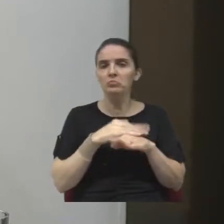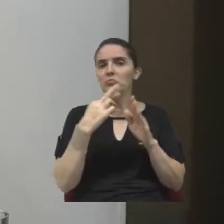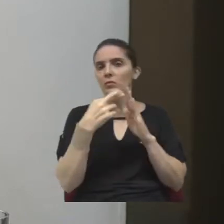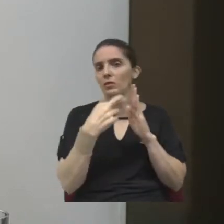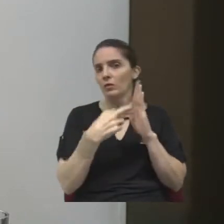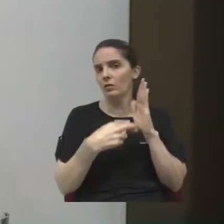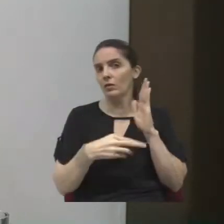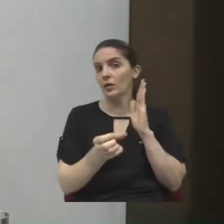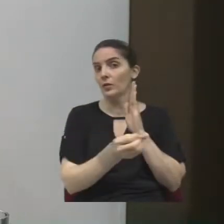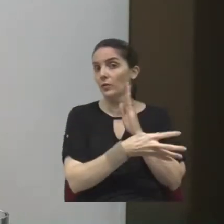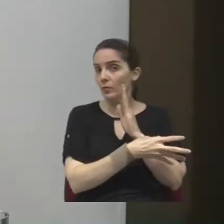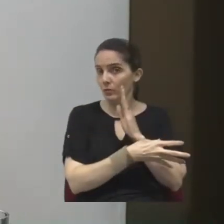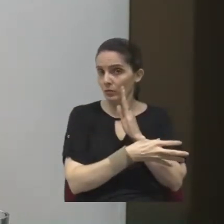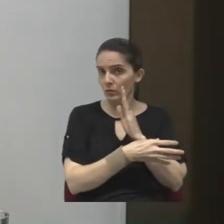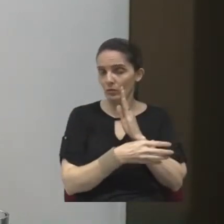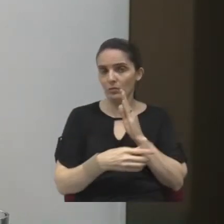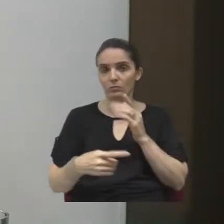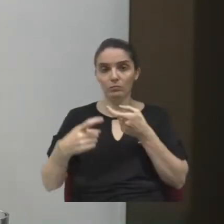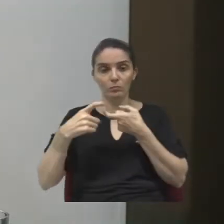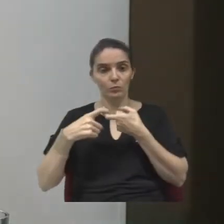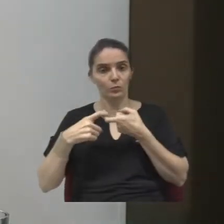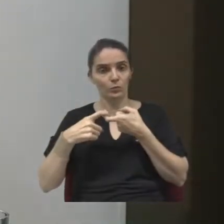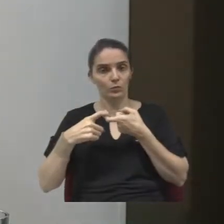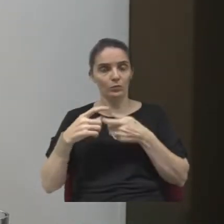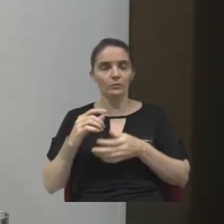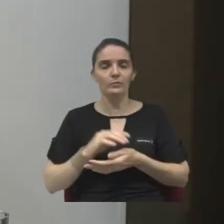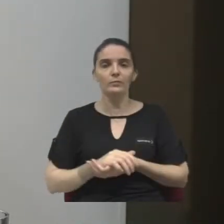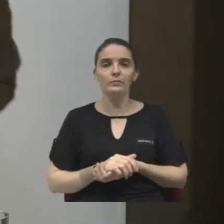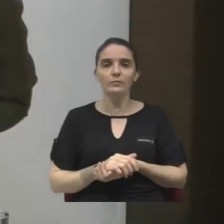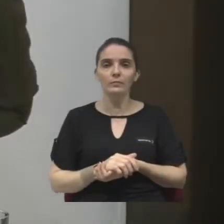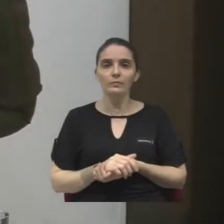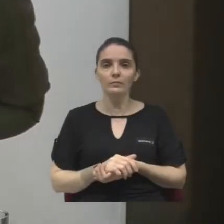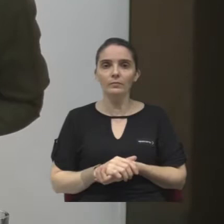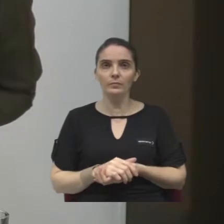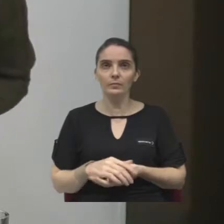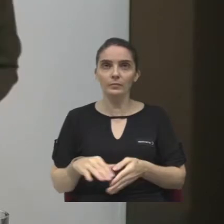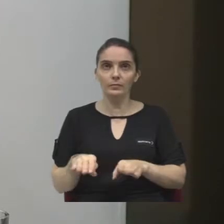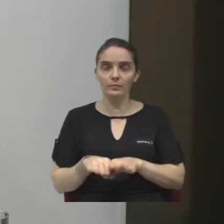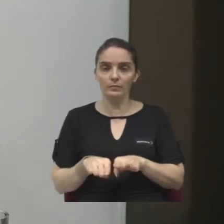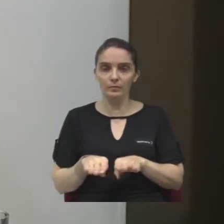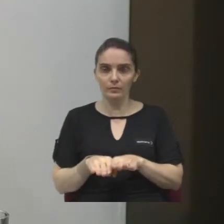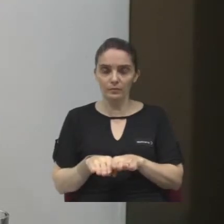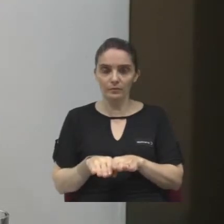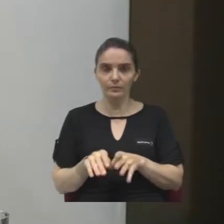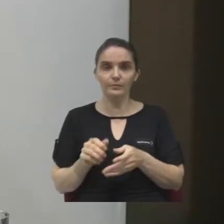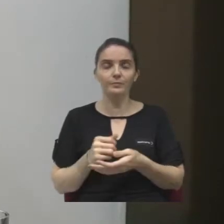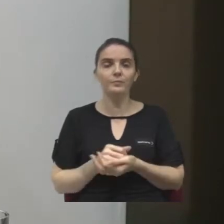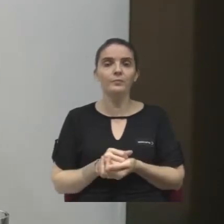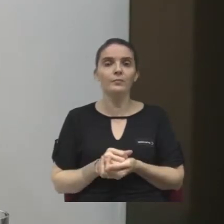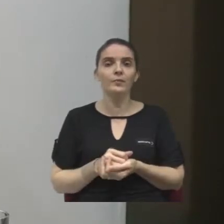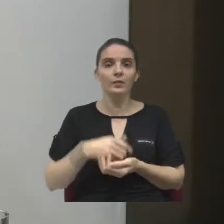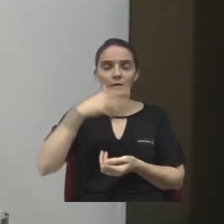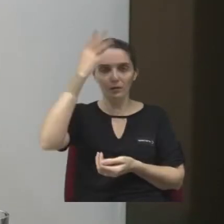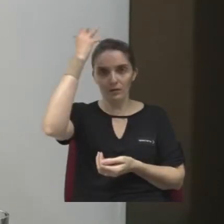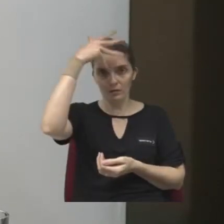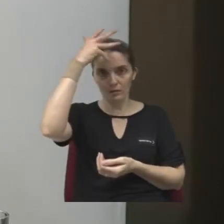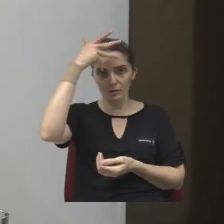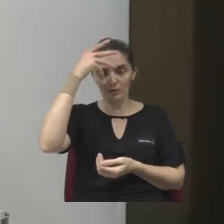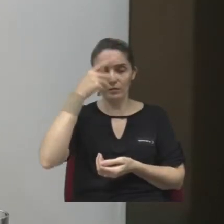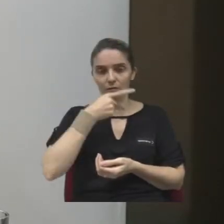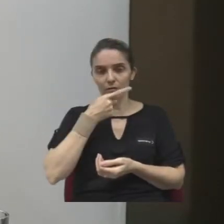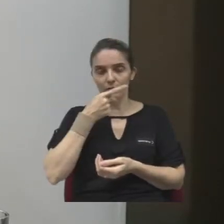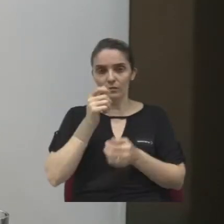dos convênios do Estado. E emendando a fala do vereador Newton, bem como a do presidente dessa